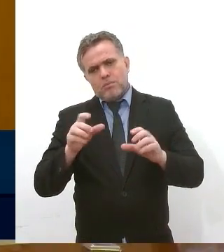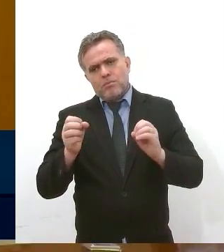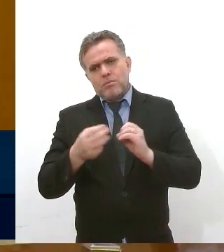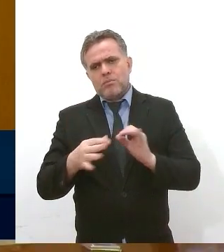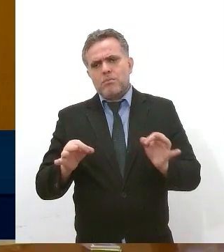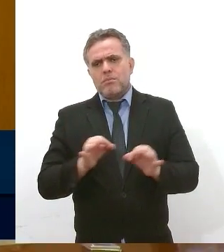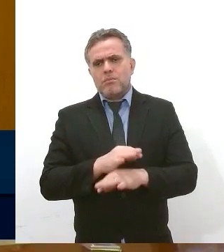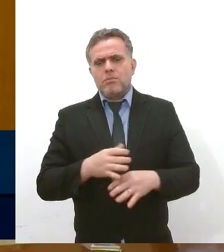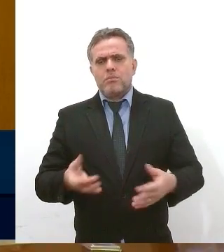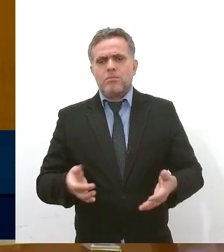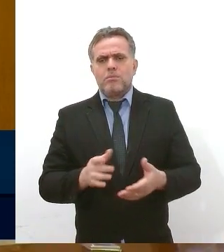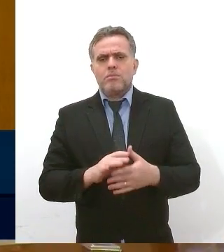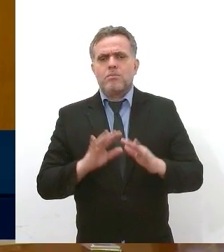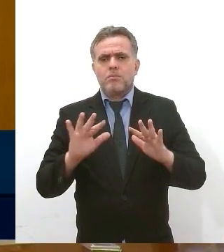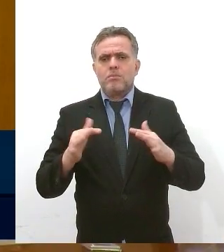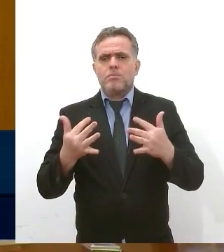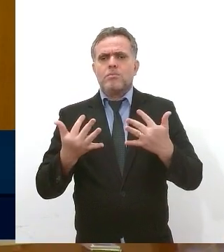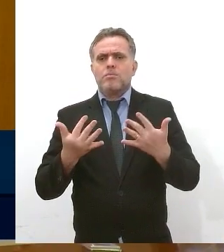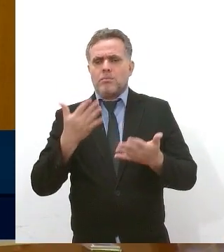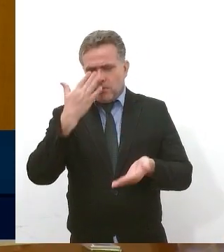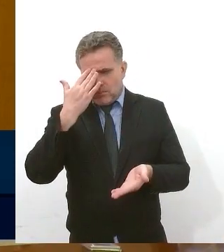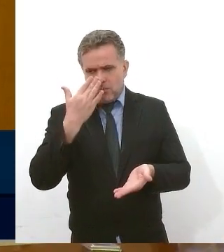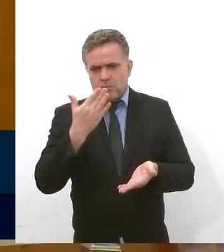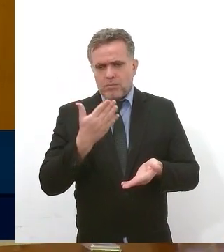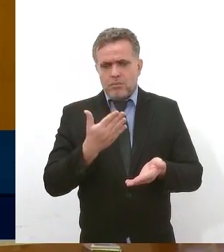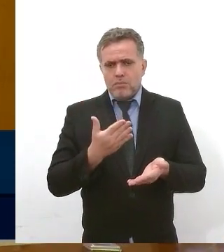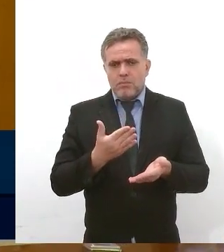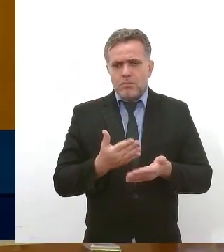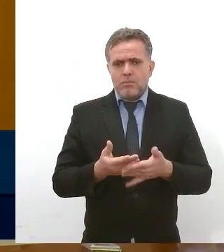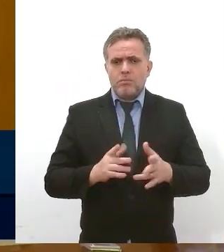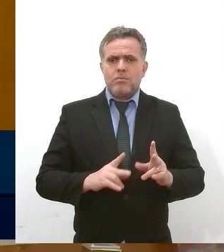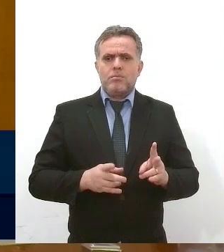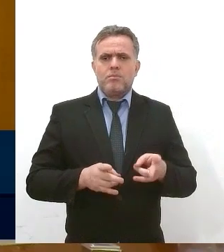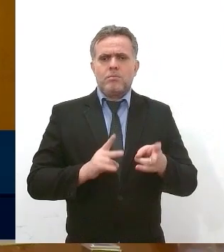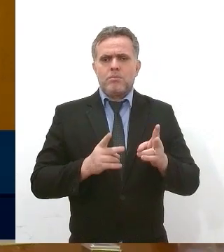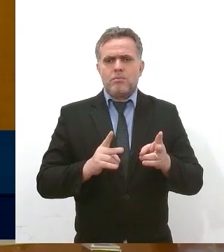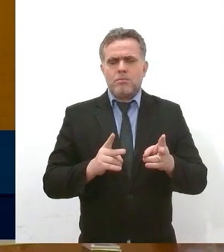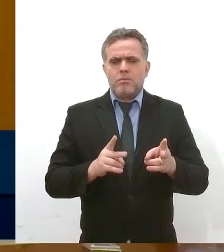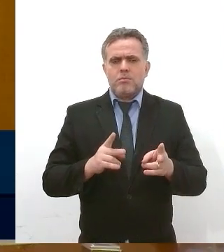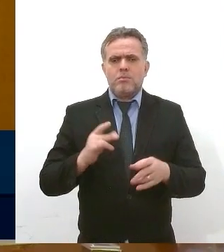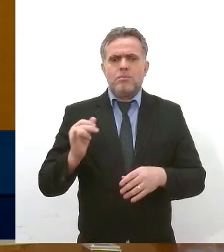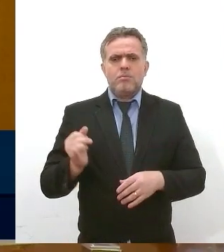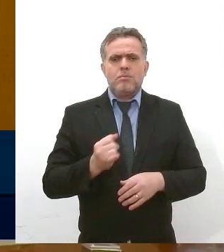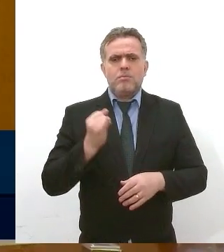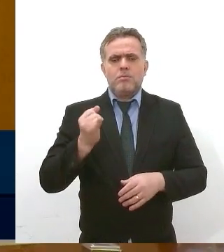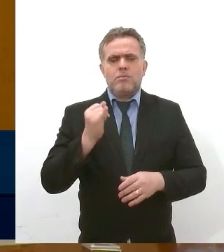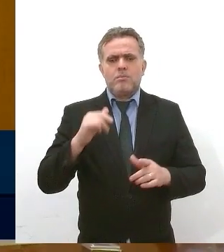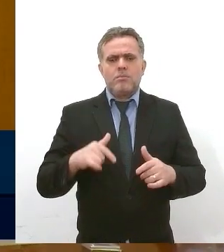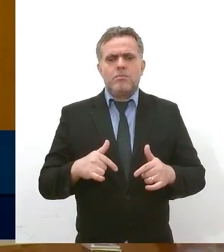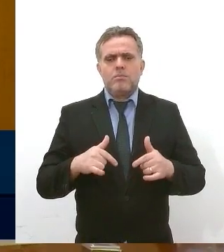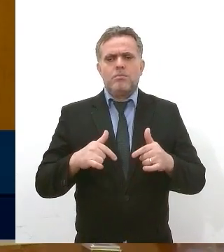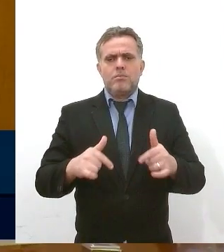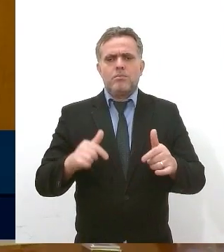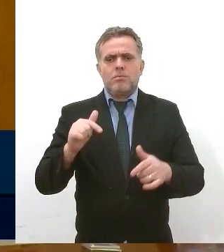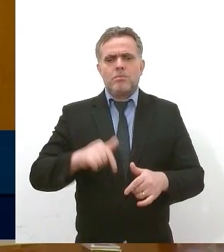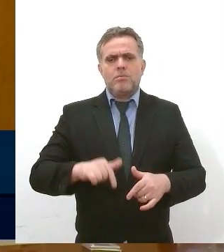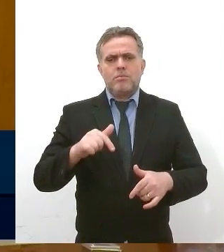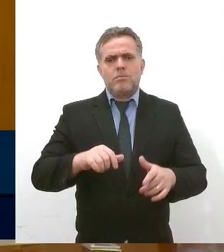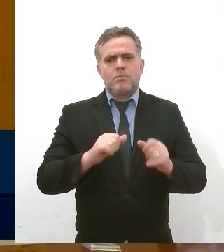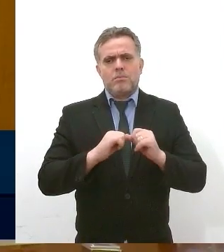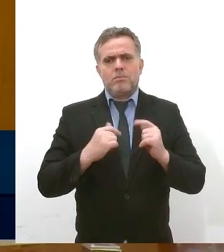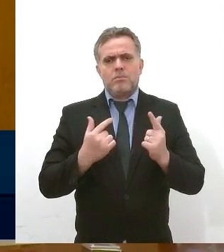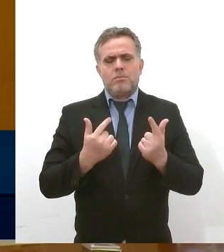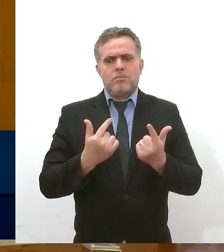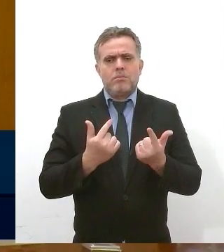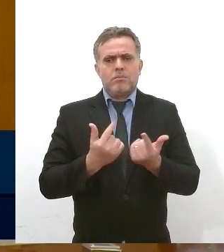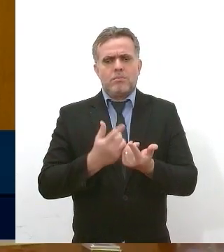eu acredito que entre as nossas mais importantes ações nesta casa estão a nossa cultura e a promoção de melhoria